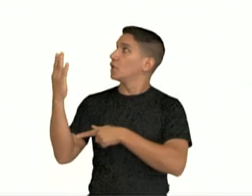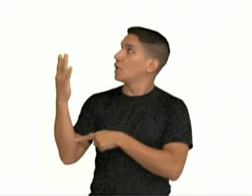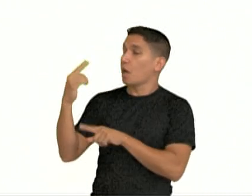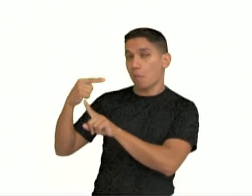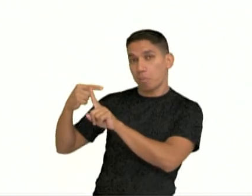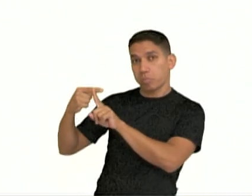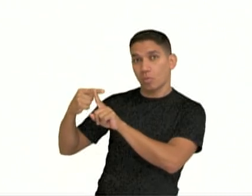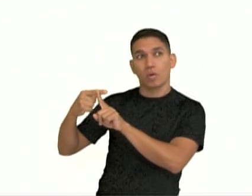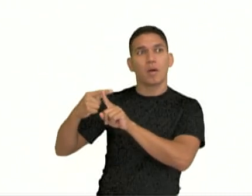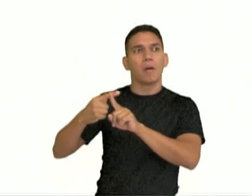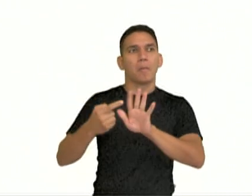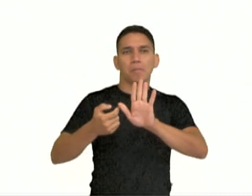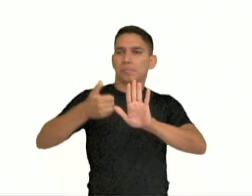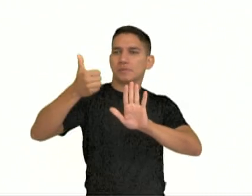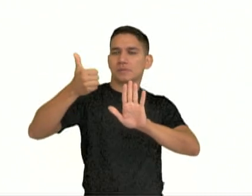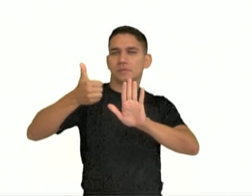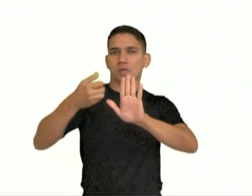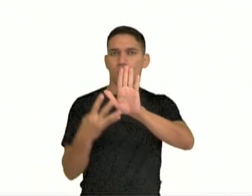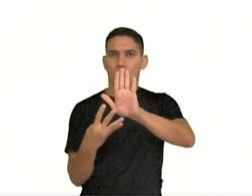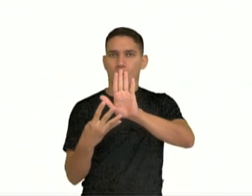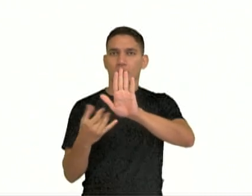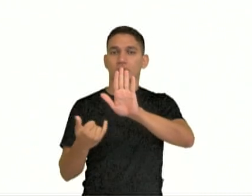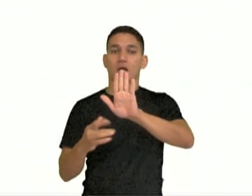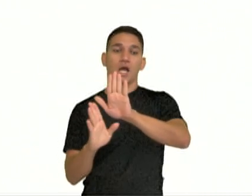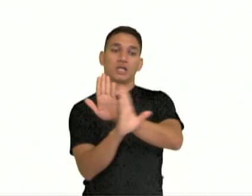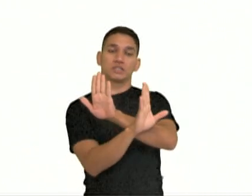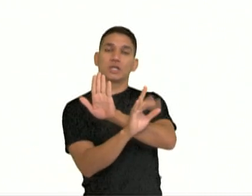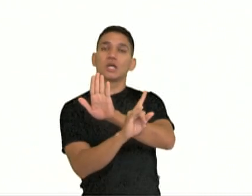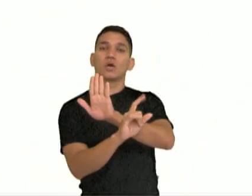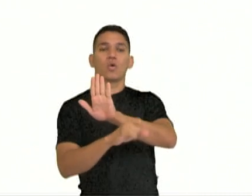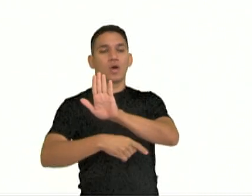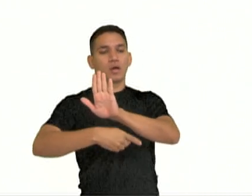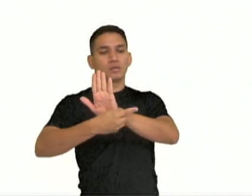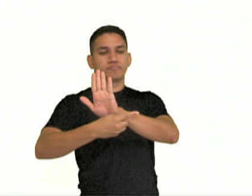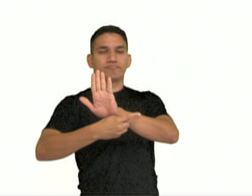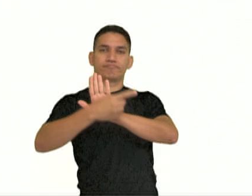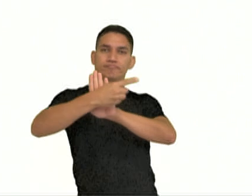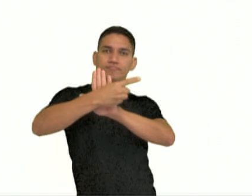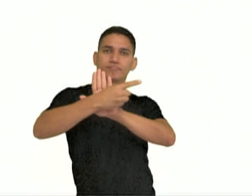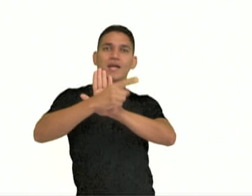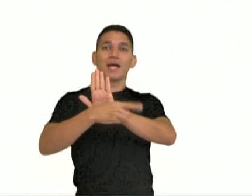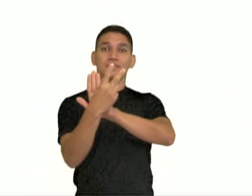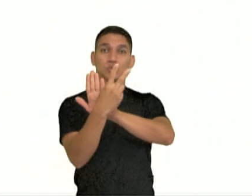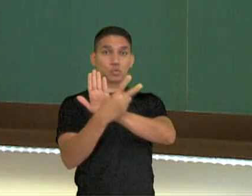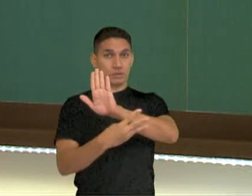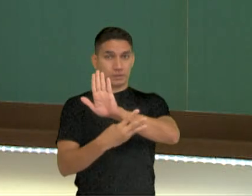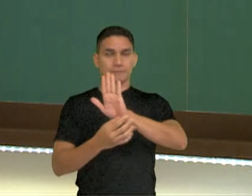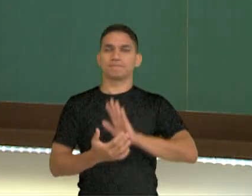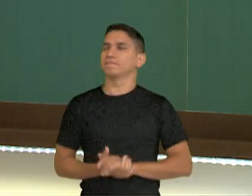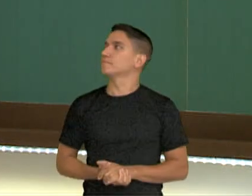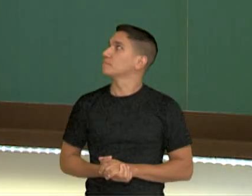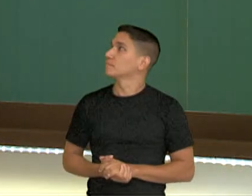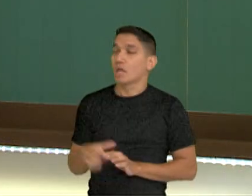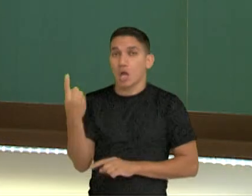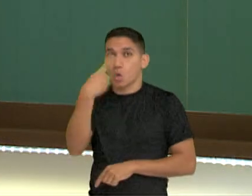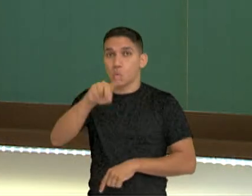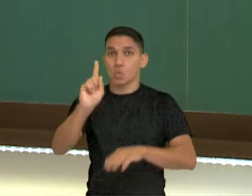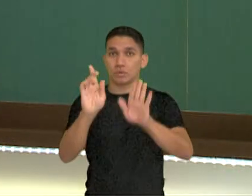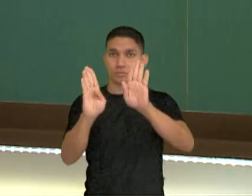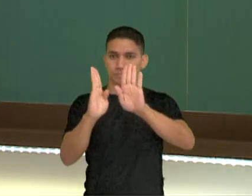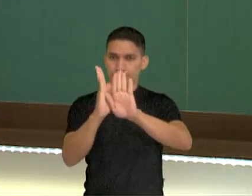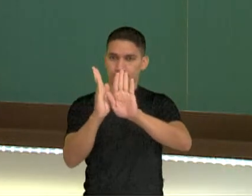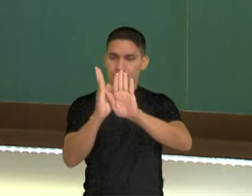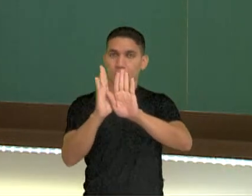e quarto quadrante. À esquerda, negativo, segundo e terceiro quadrante. Por último, a tangente, eu